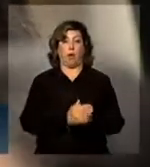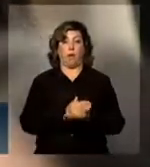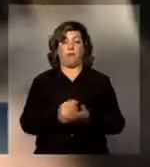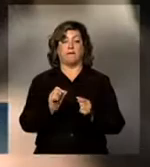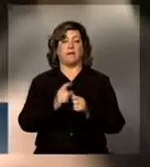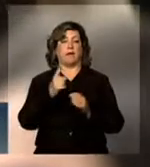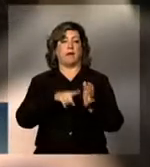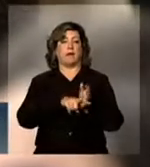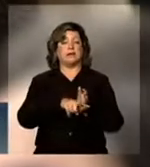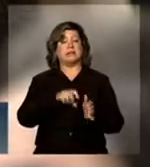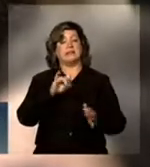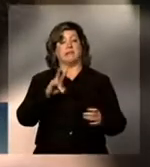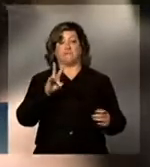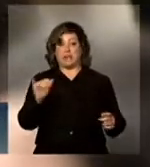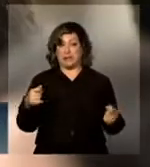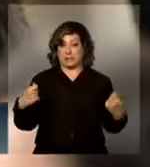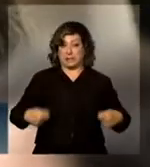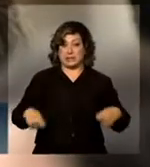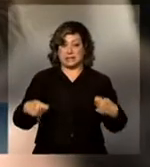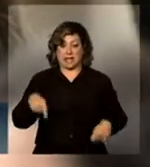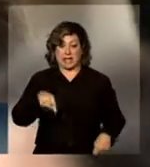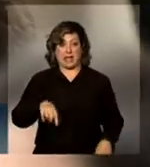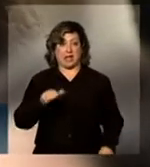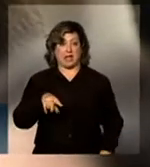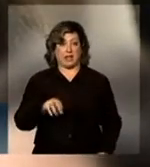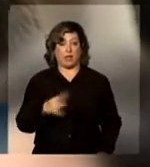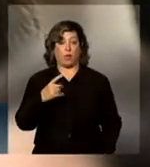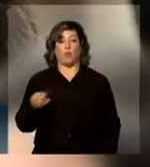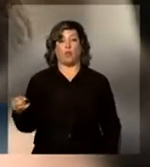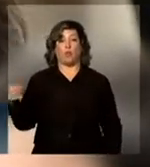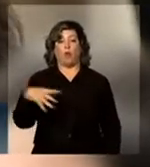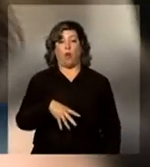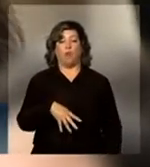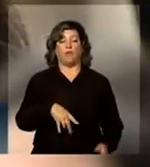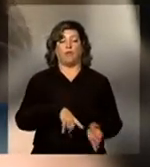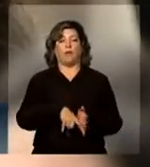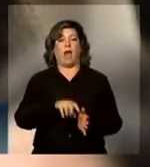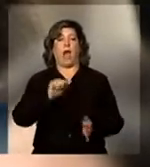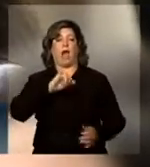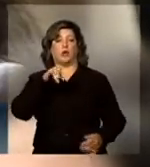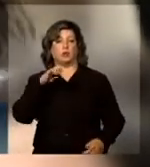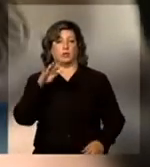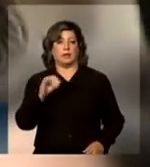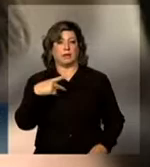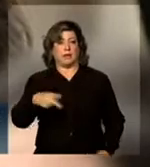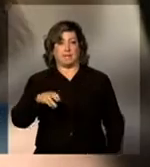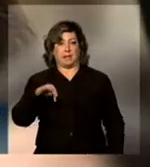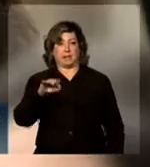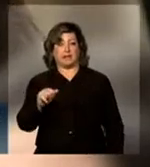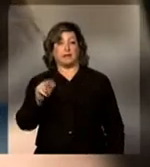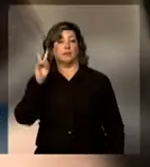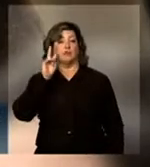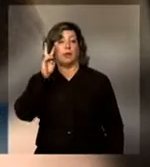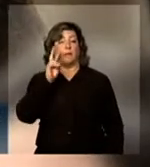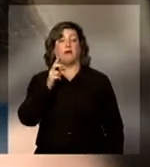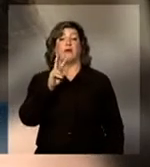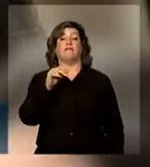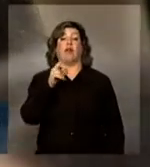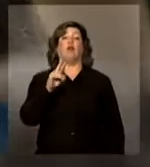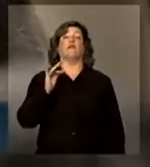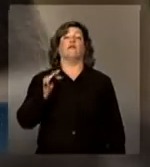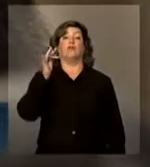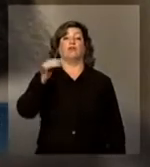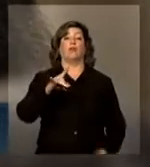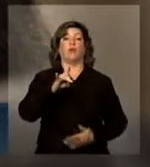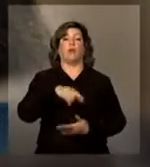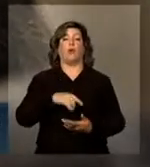uma avaliação se será necessário, ainda nesse ano, um novo ajuste na meta em função do valor futuro da